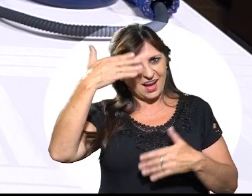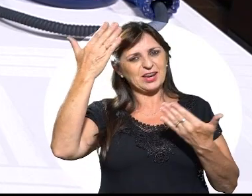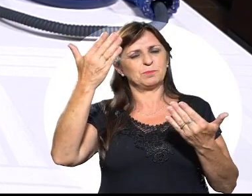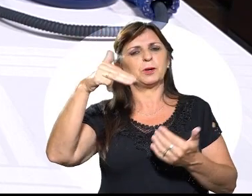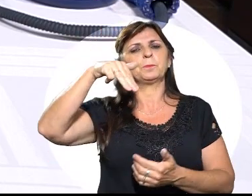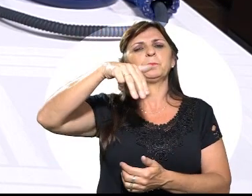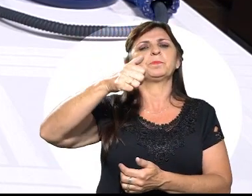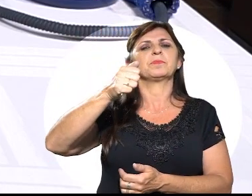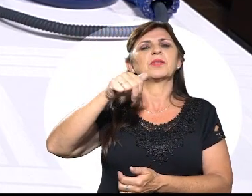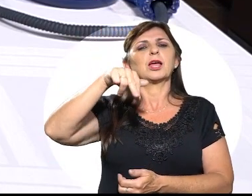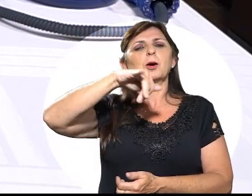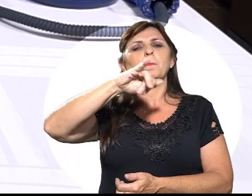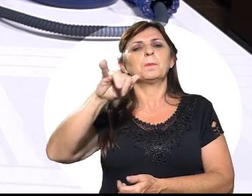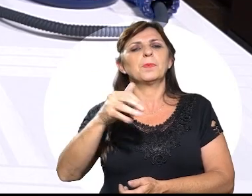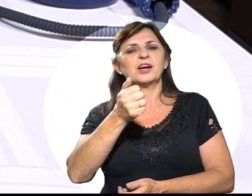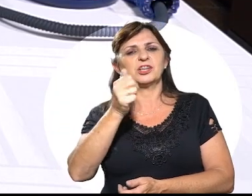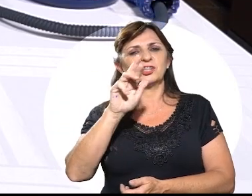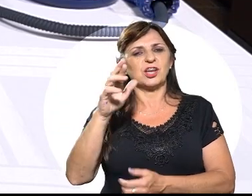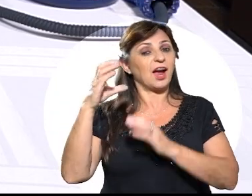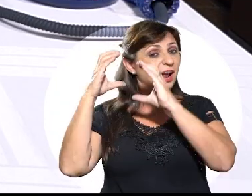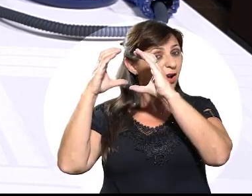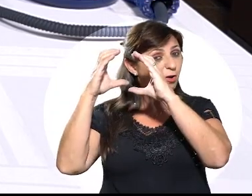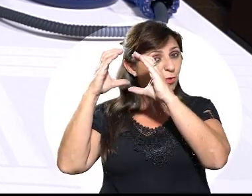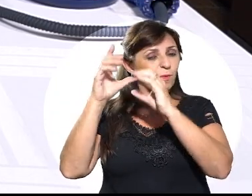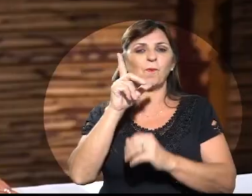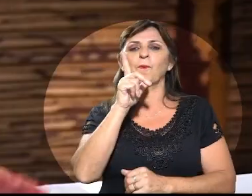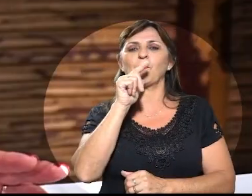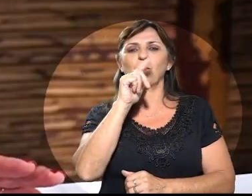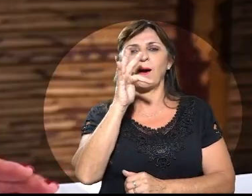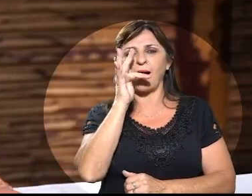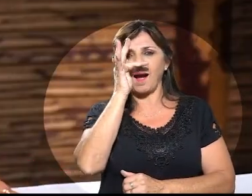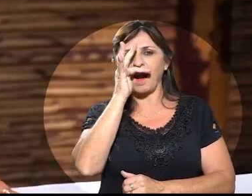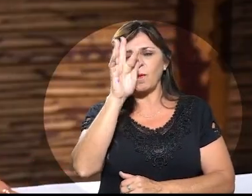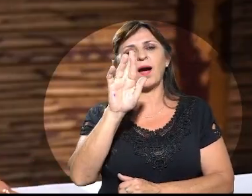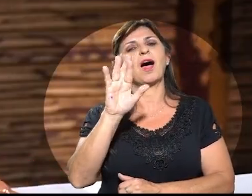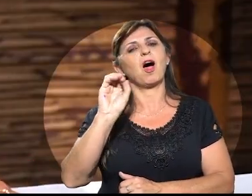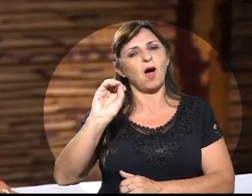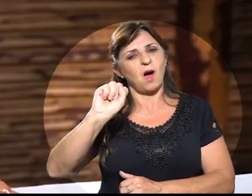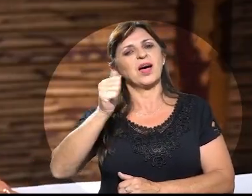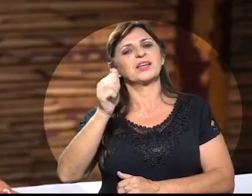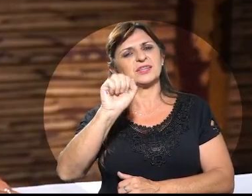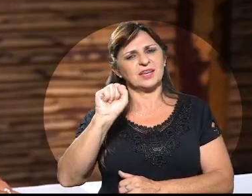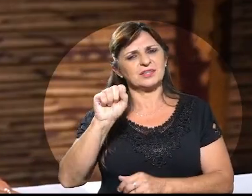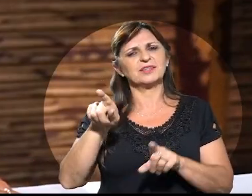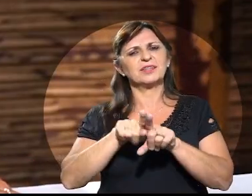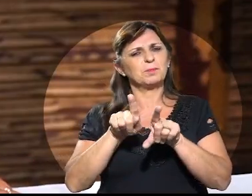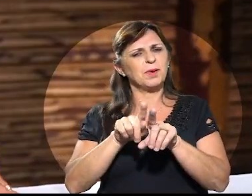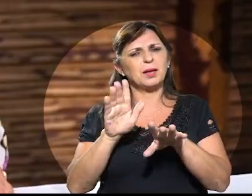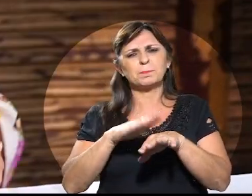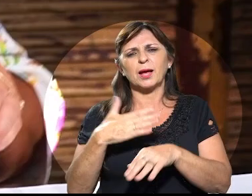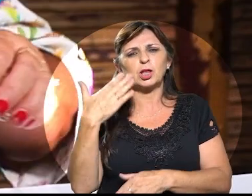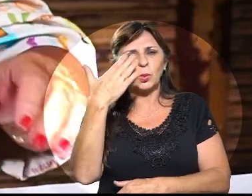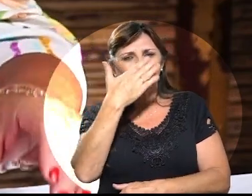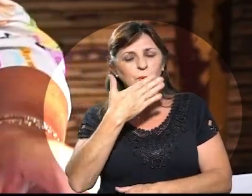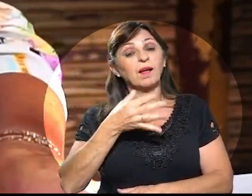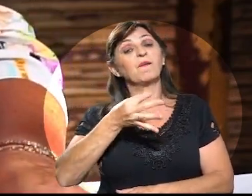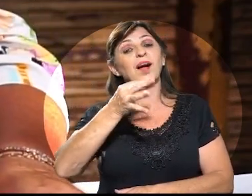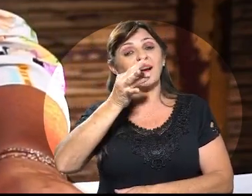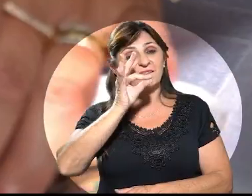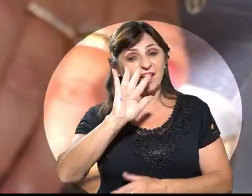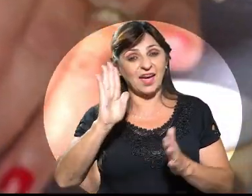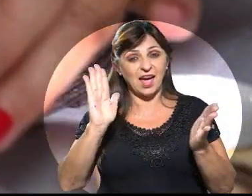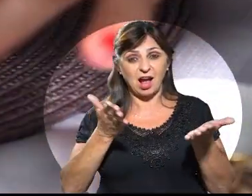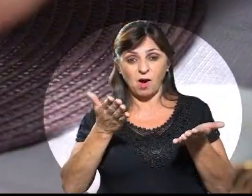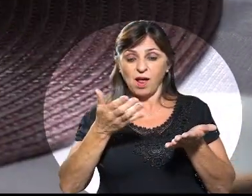de coco com água de rosas, que é uma outra iguaria que eles usam bastante. E o café, eu vou servir agora o